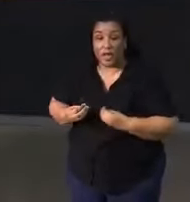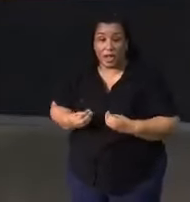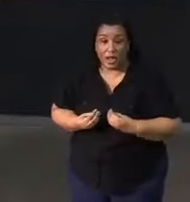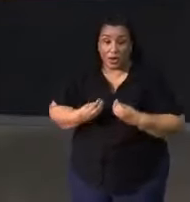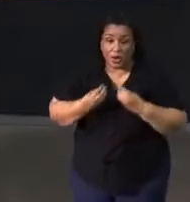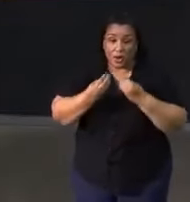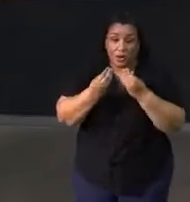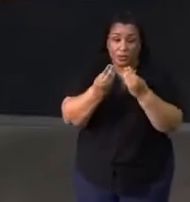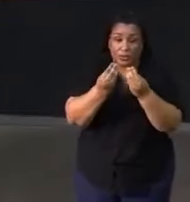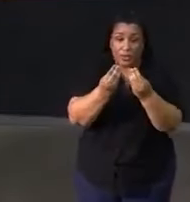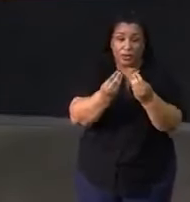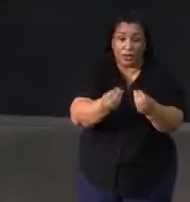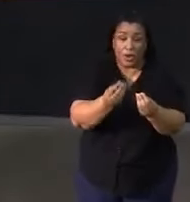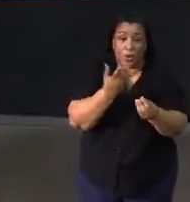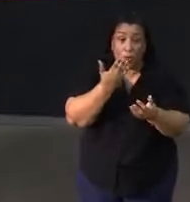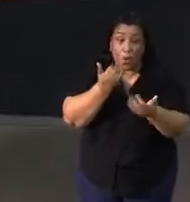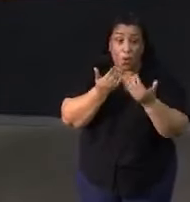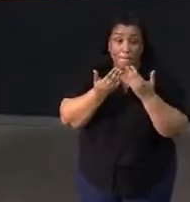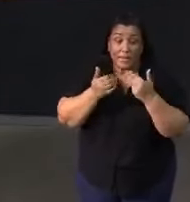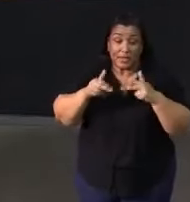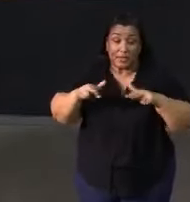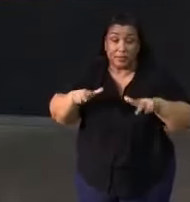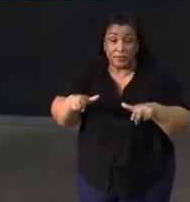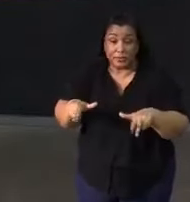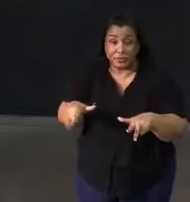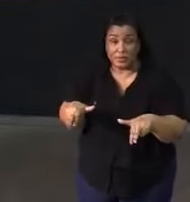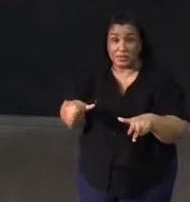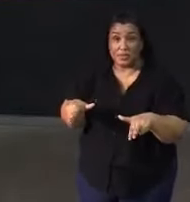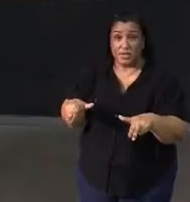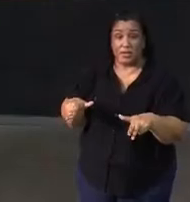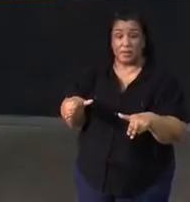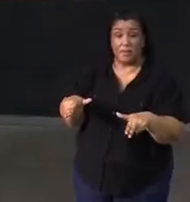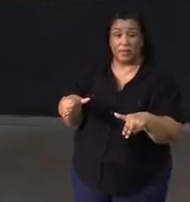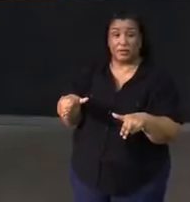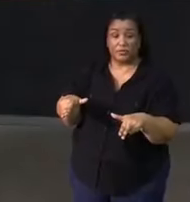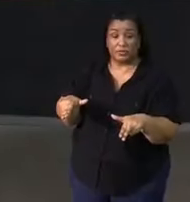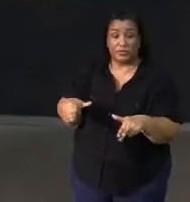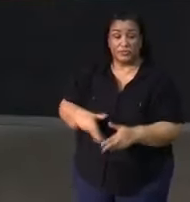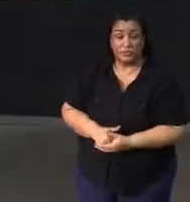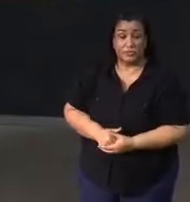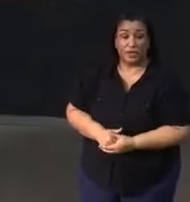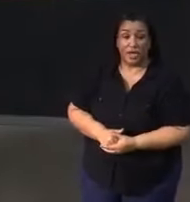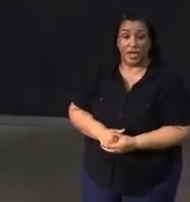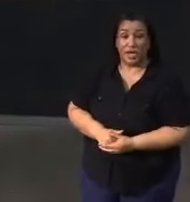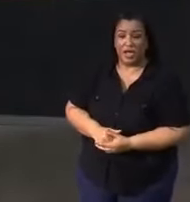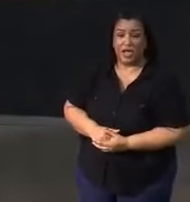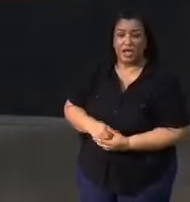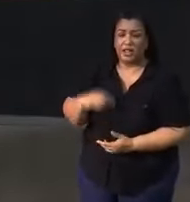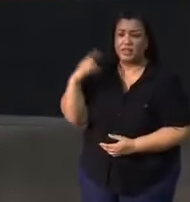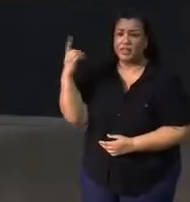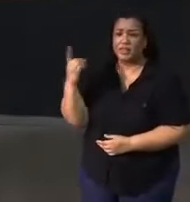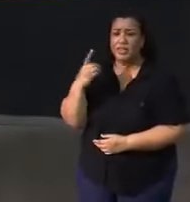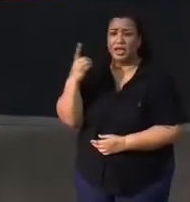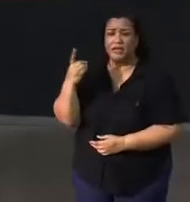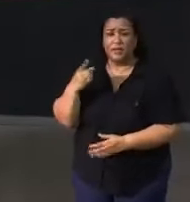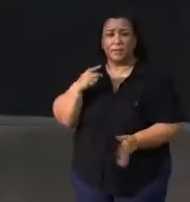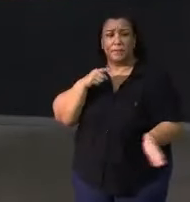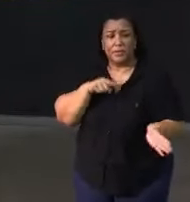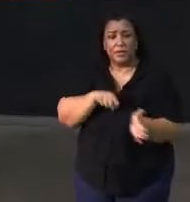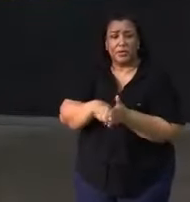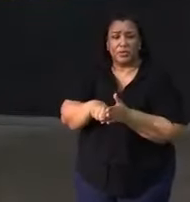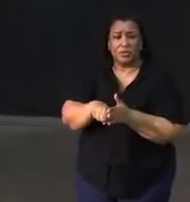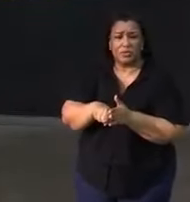seus irmãos estão acovardados diante dos gritos de Golias, Davi chega lá e pergunta: o que